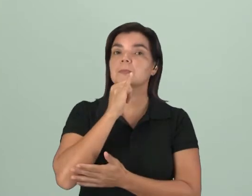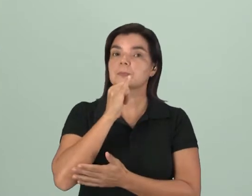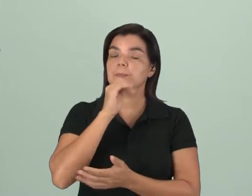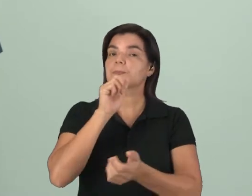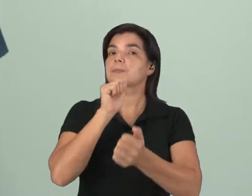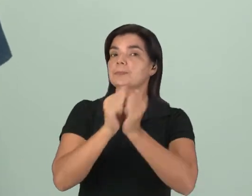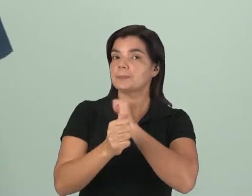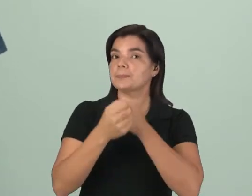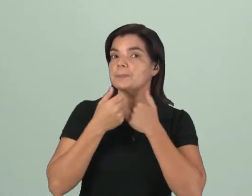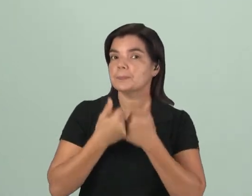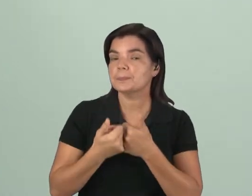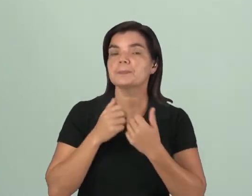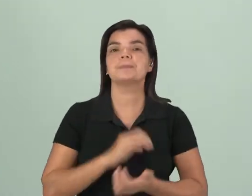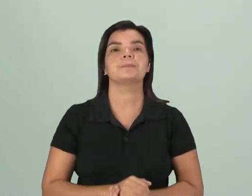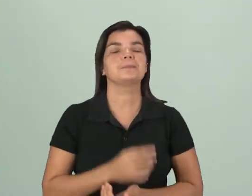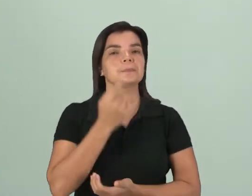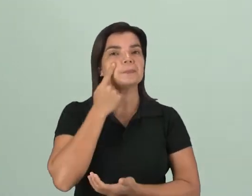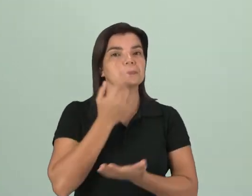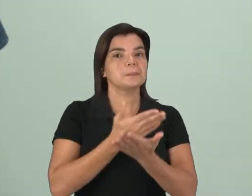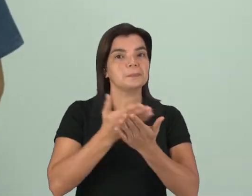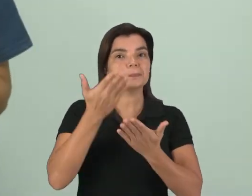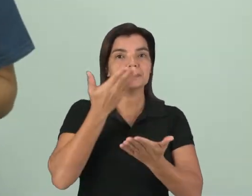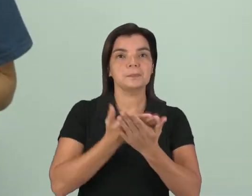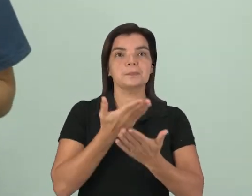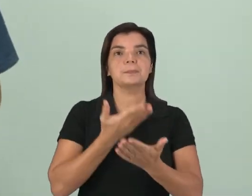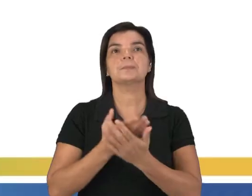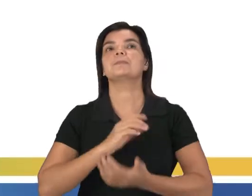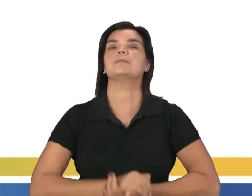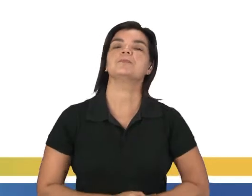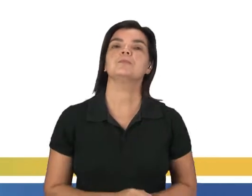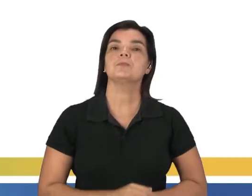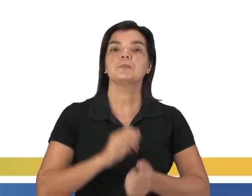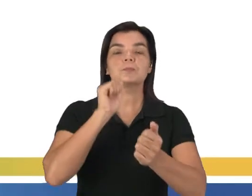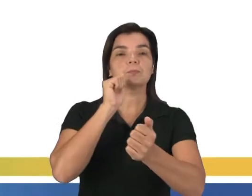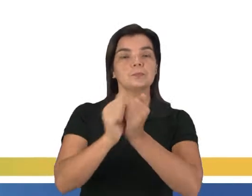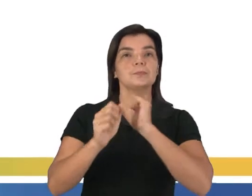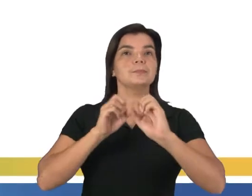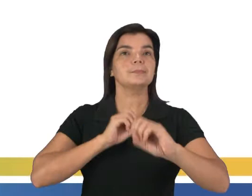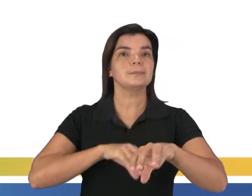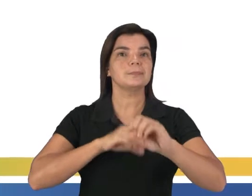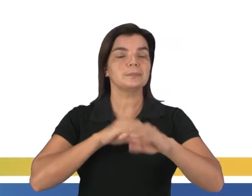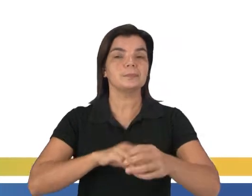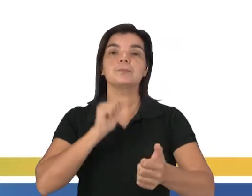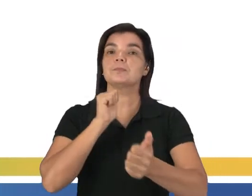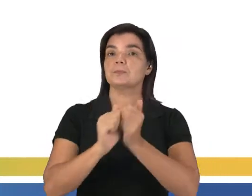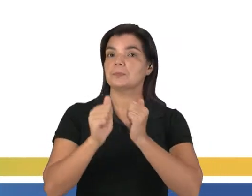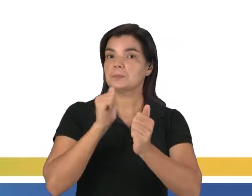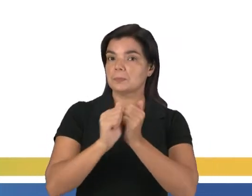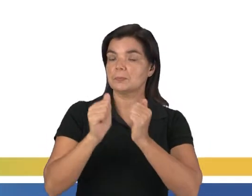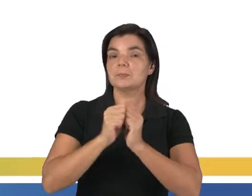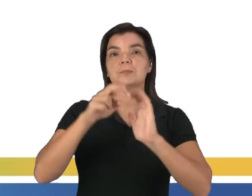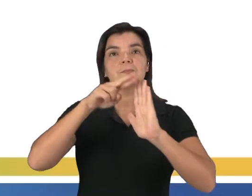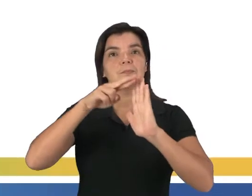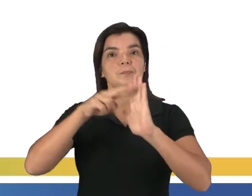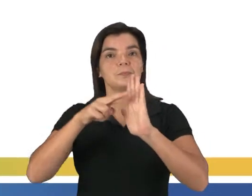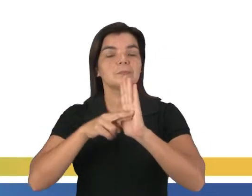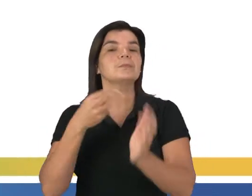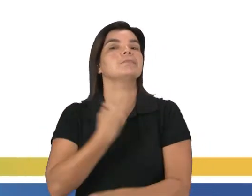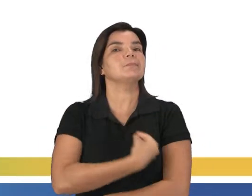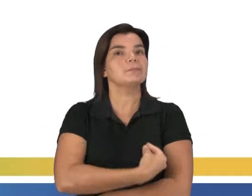desses esportes, tá? Então vamos iniciar nossa aula de hoje. Esporte educacional, rendimento e